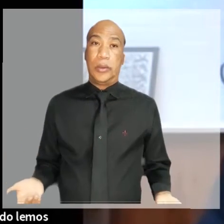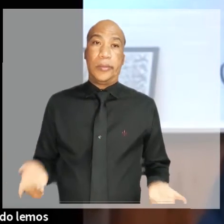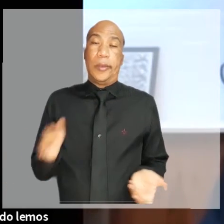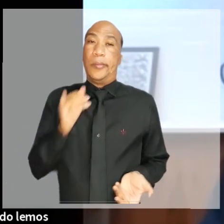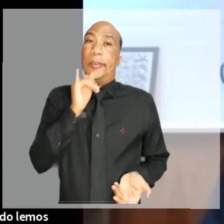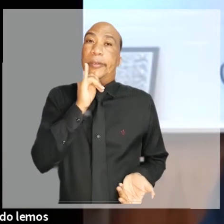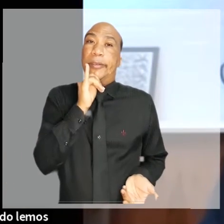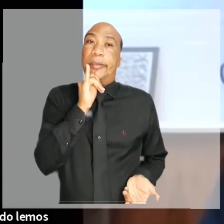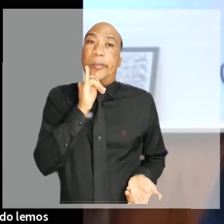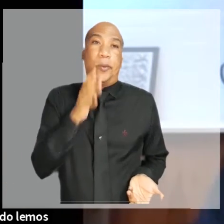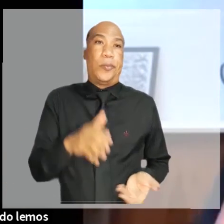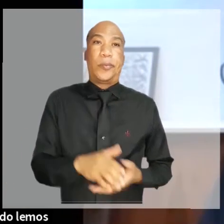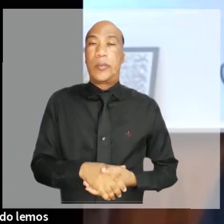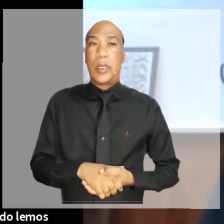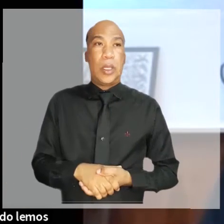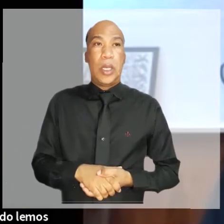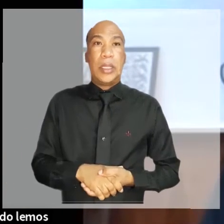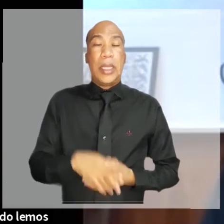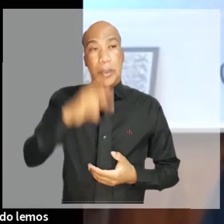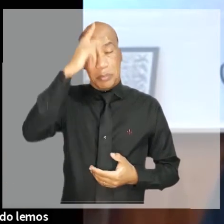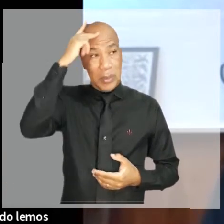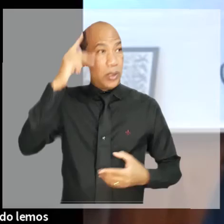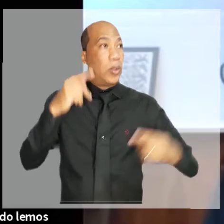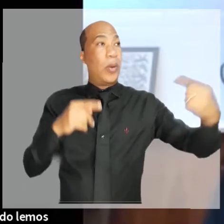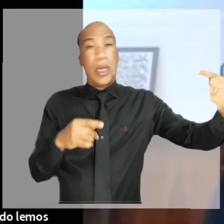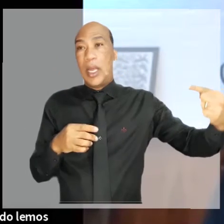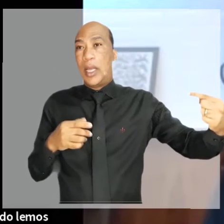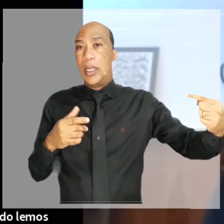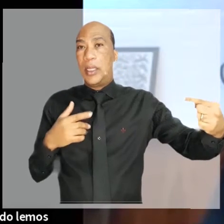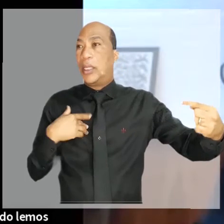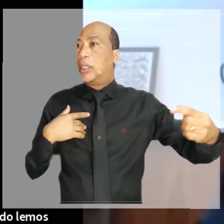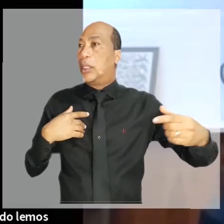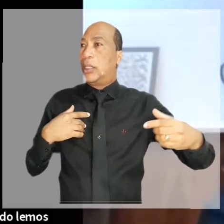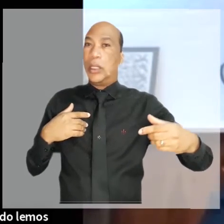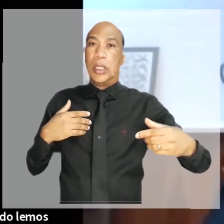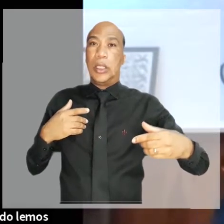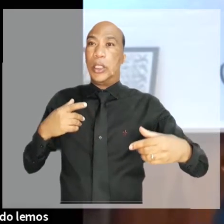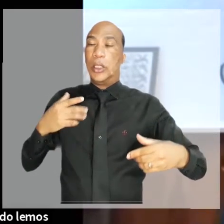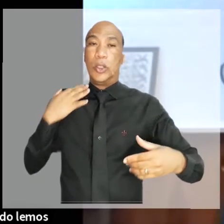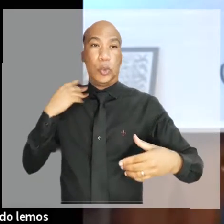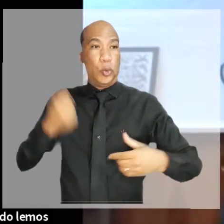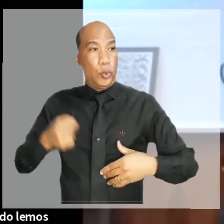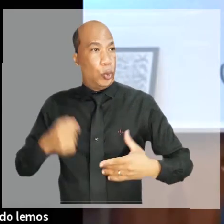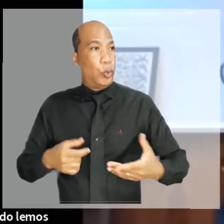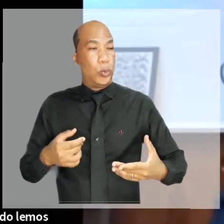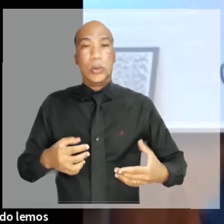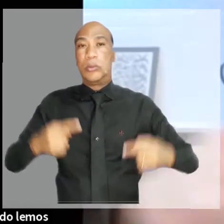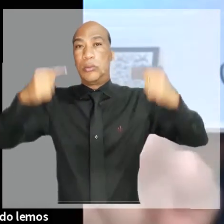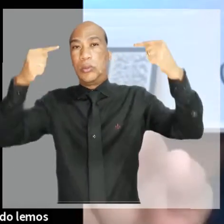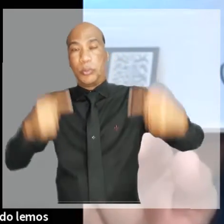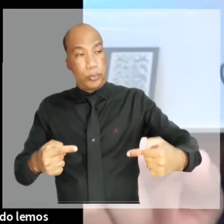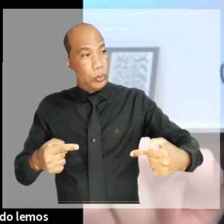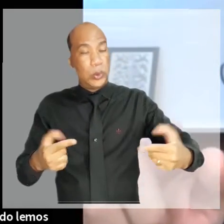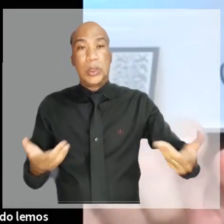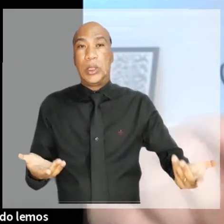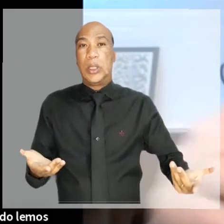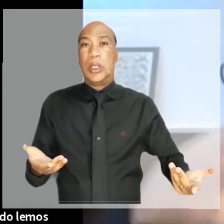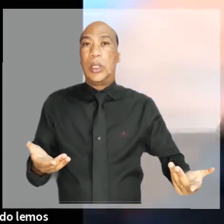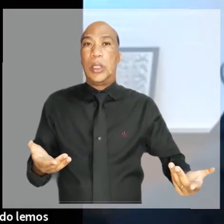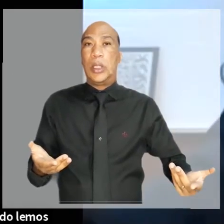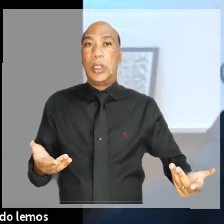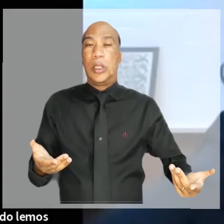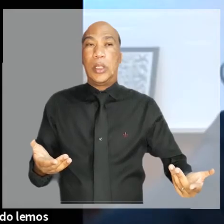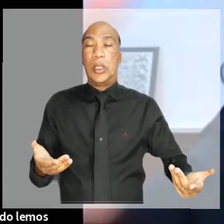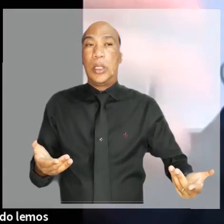Brasil, eles giram em torno de 10% só das ações. E esse patamar, ele permanece estável